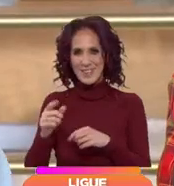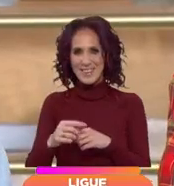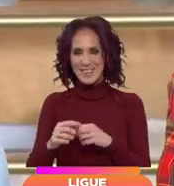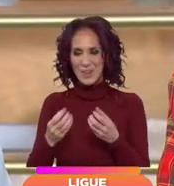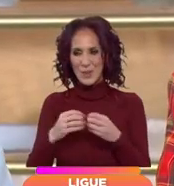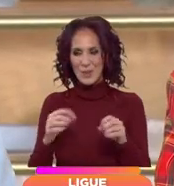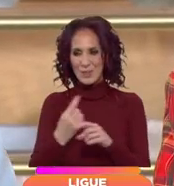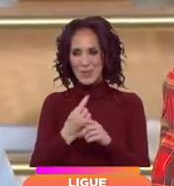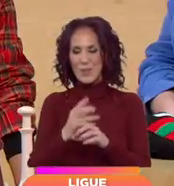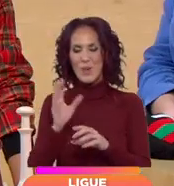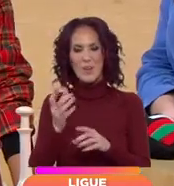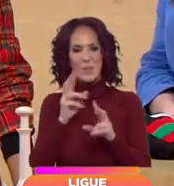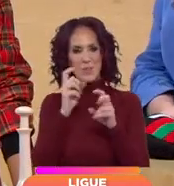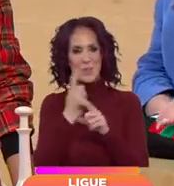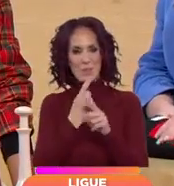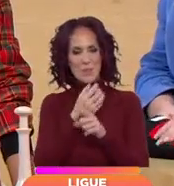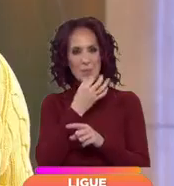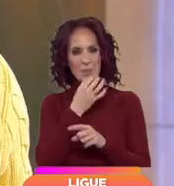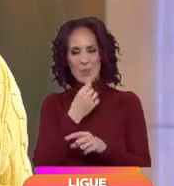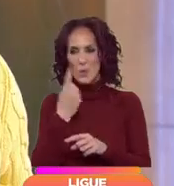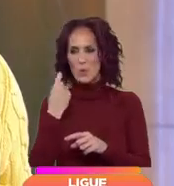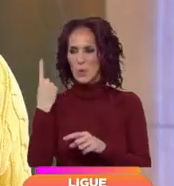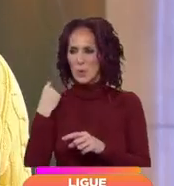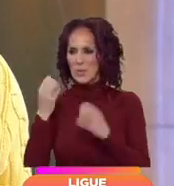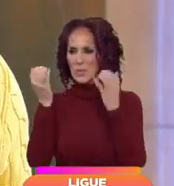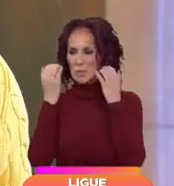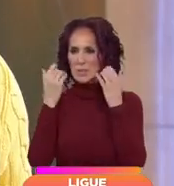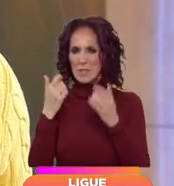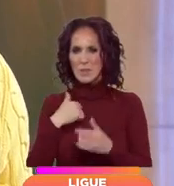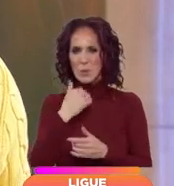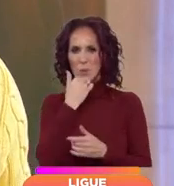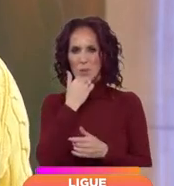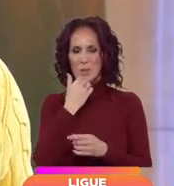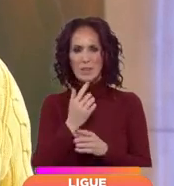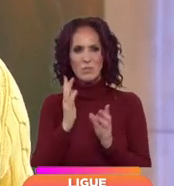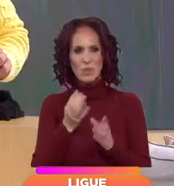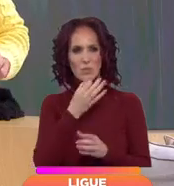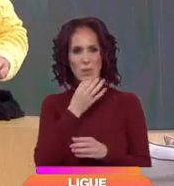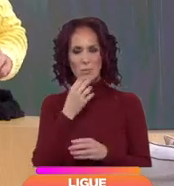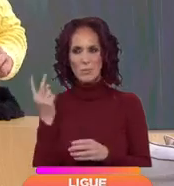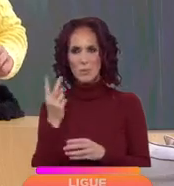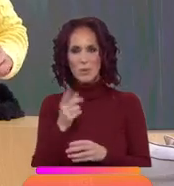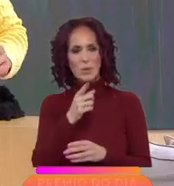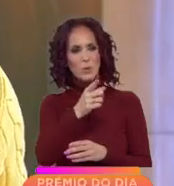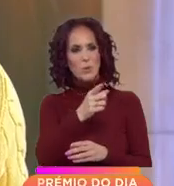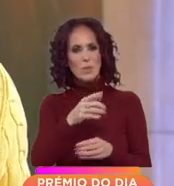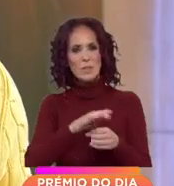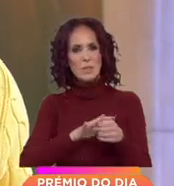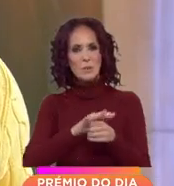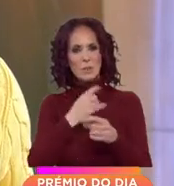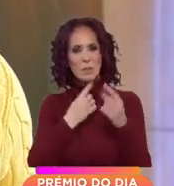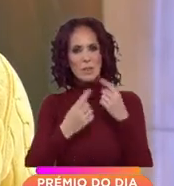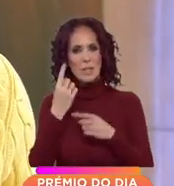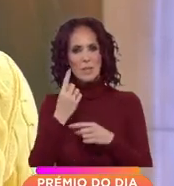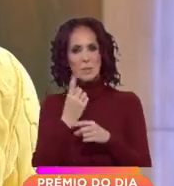Bem lá, temos coisas para conversar. Eu vi uma notícia ontem, creio eu, que fiquei muito satisfeito. Até falámos aqui eu e a Maria. Fala da situação das caixas. Falámos